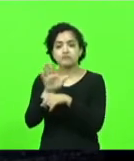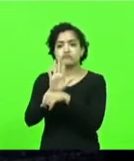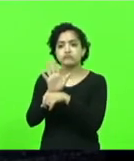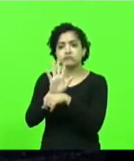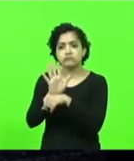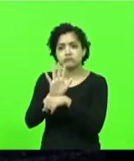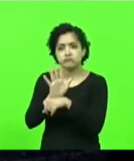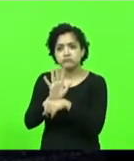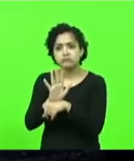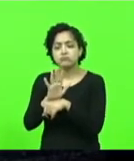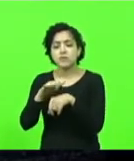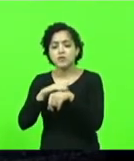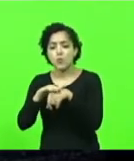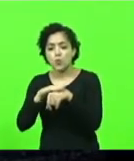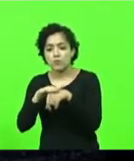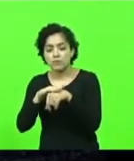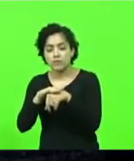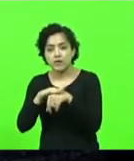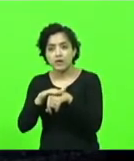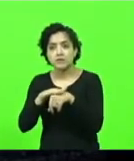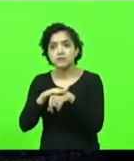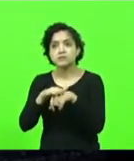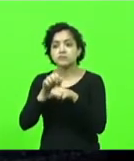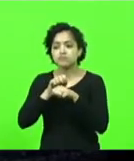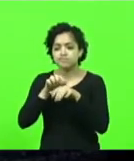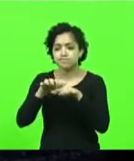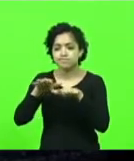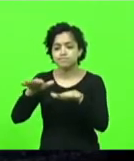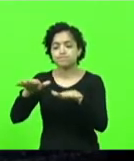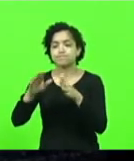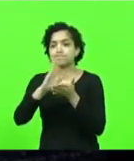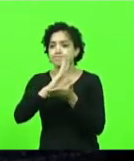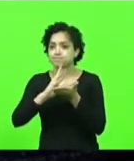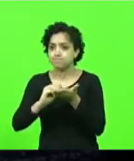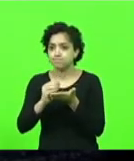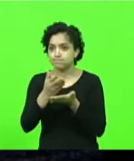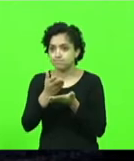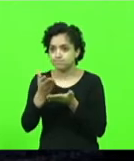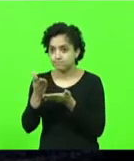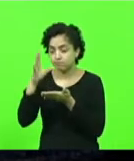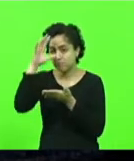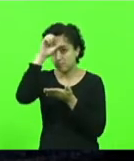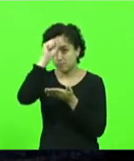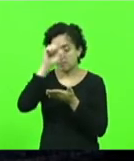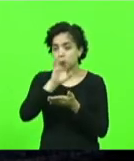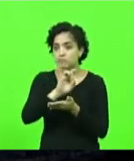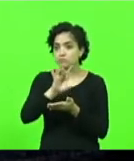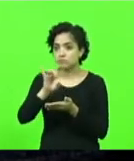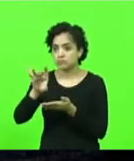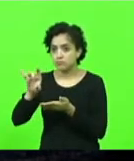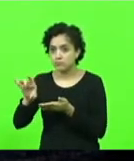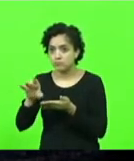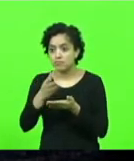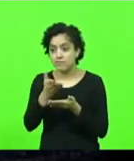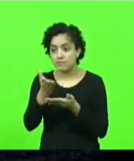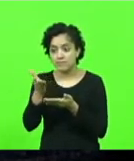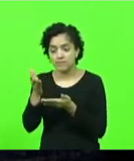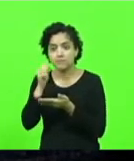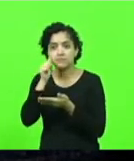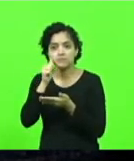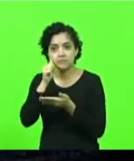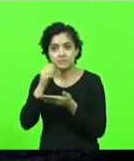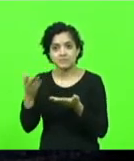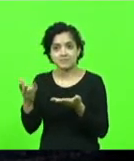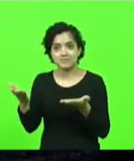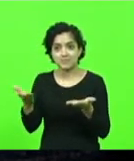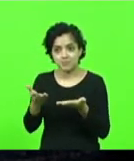conversas informais repercute esses exemplos mas também aprendi com cada uma e é graças a elas que